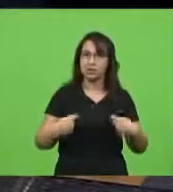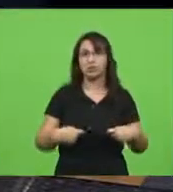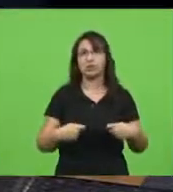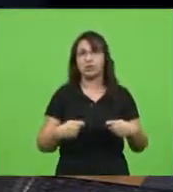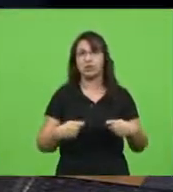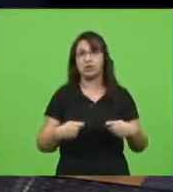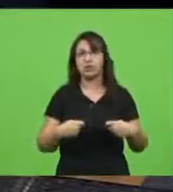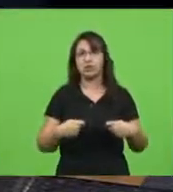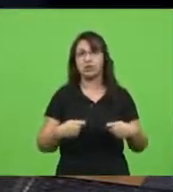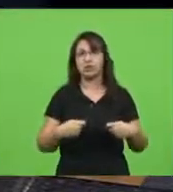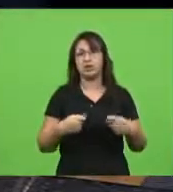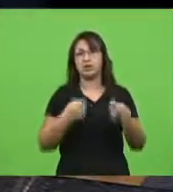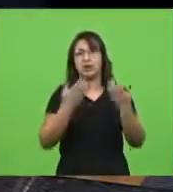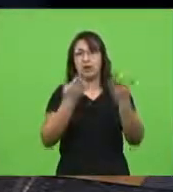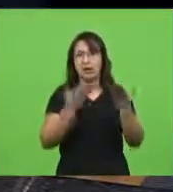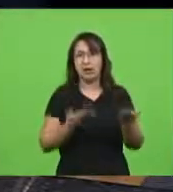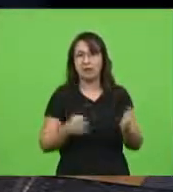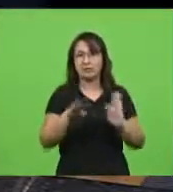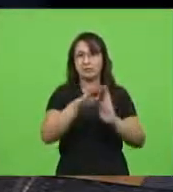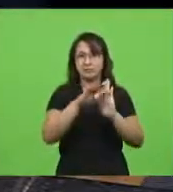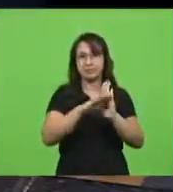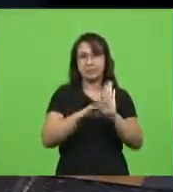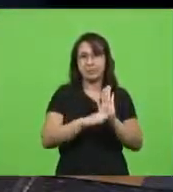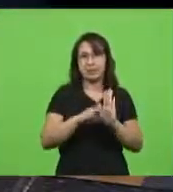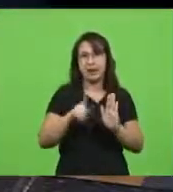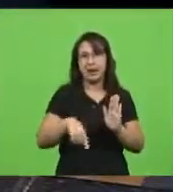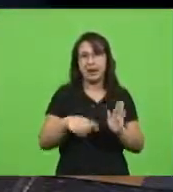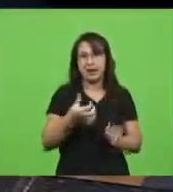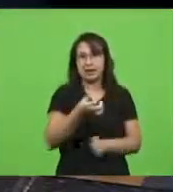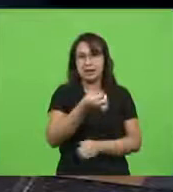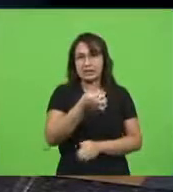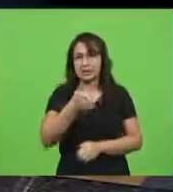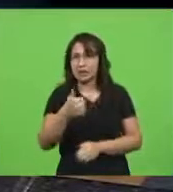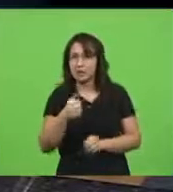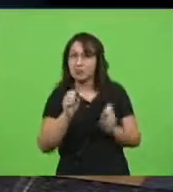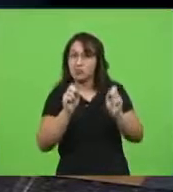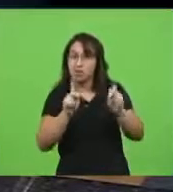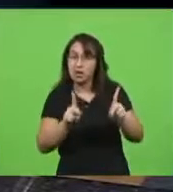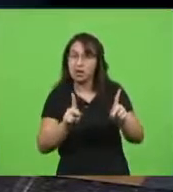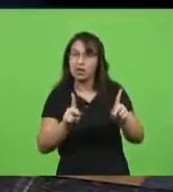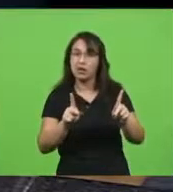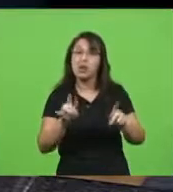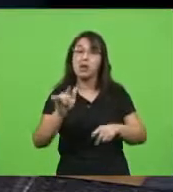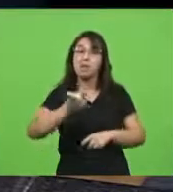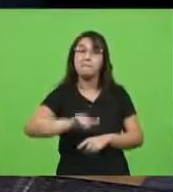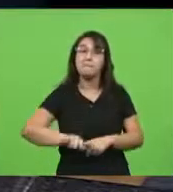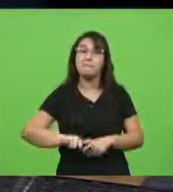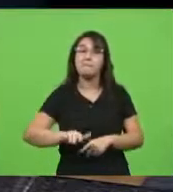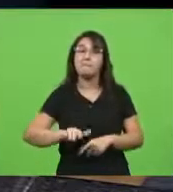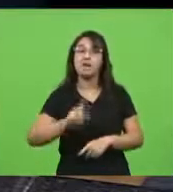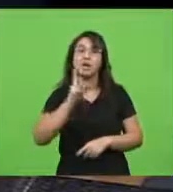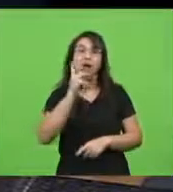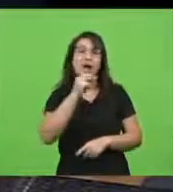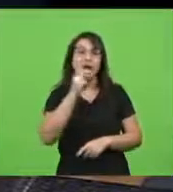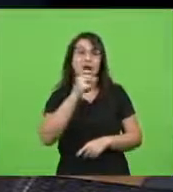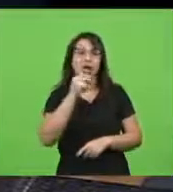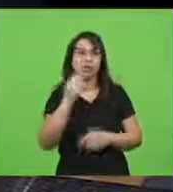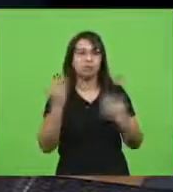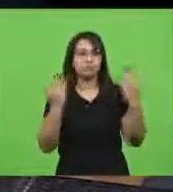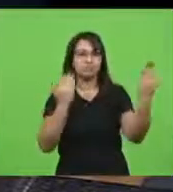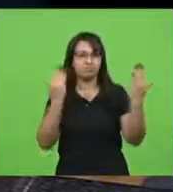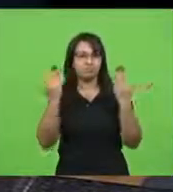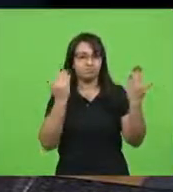bom, 61 é razoável, né? E ainda, deputado Kennedy, eu faria uma comparação com as